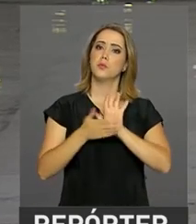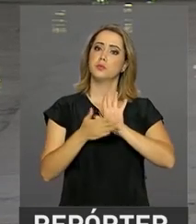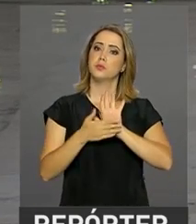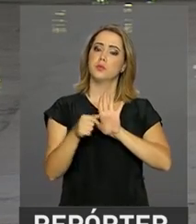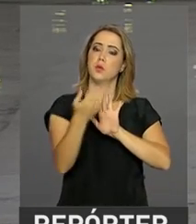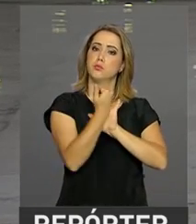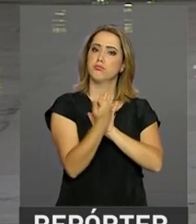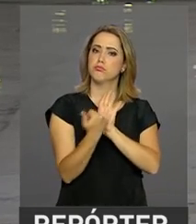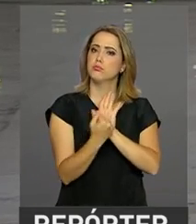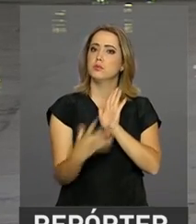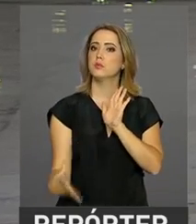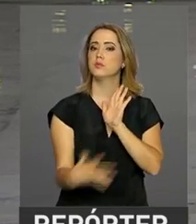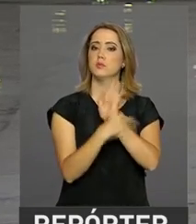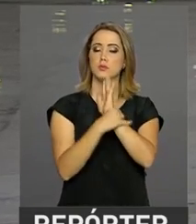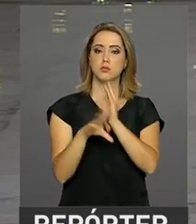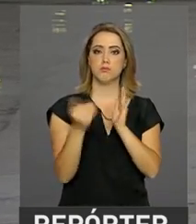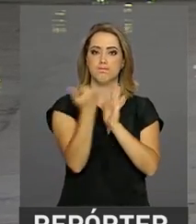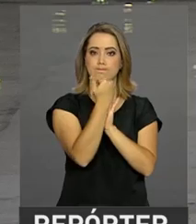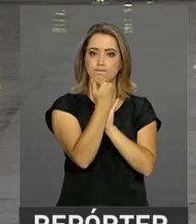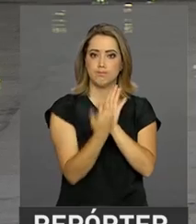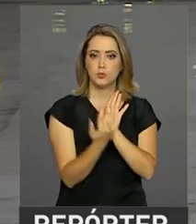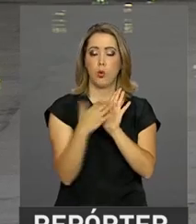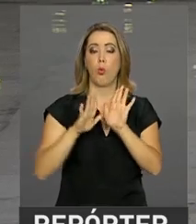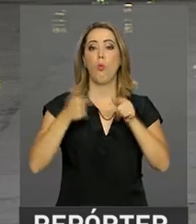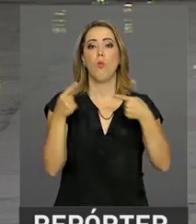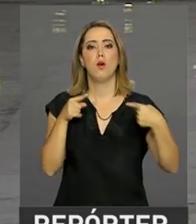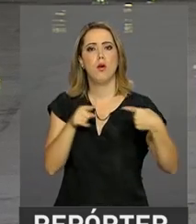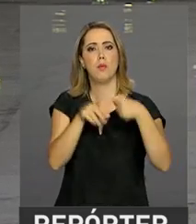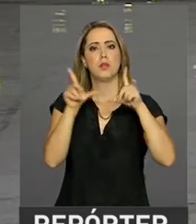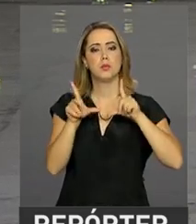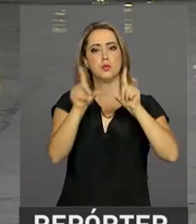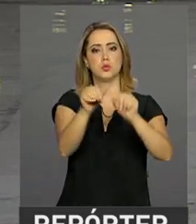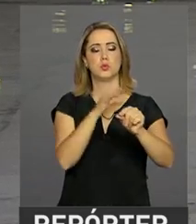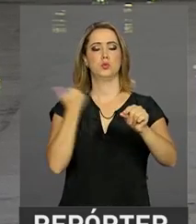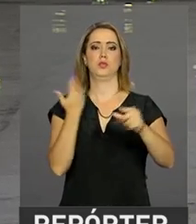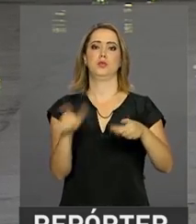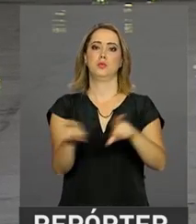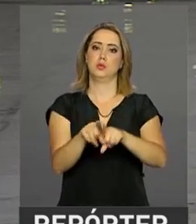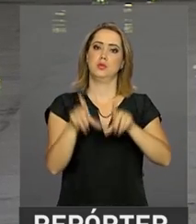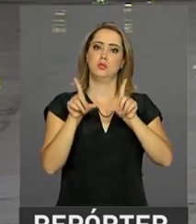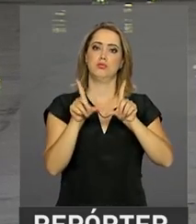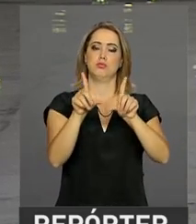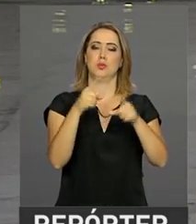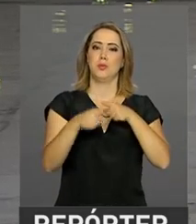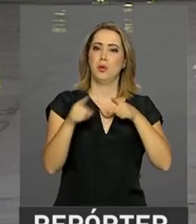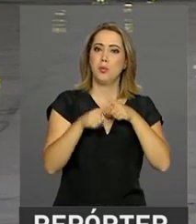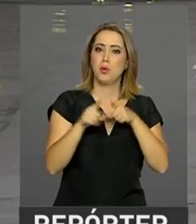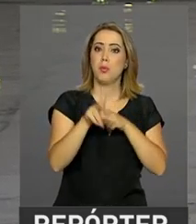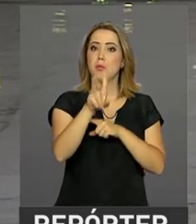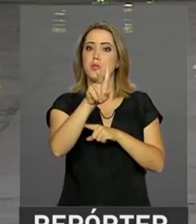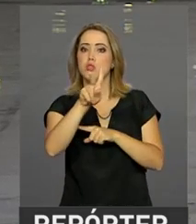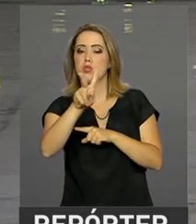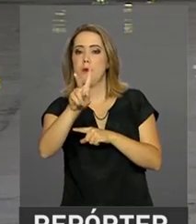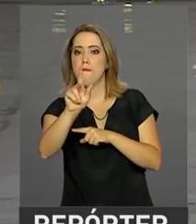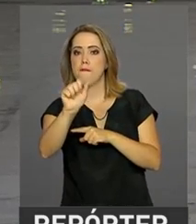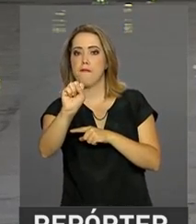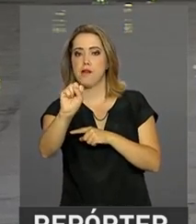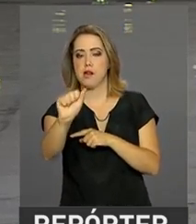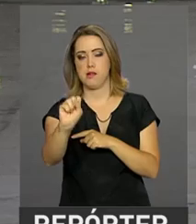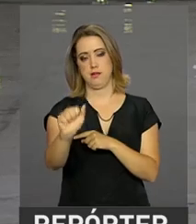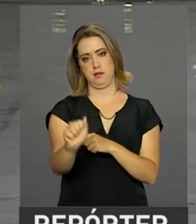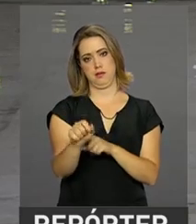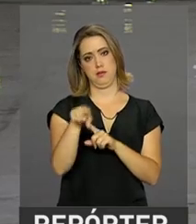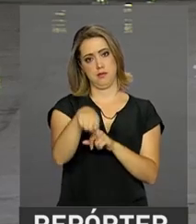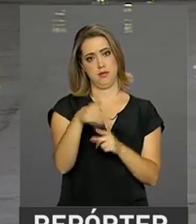plano nacional de segurança que estabelece metas para redução do número de homicídios e do Déficit de vagas nas penitenciárias